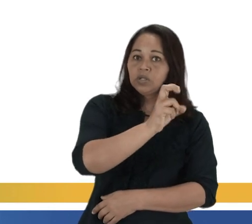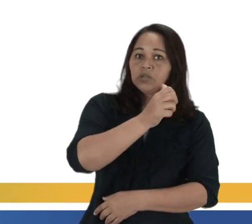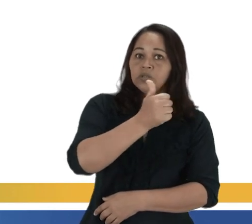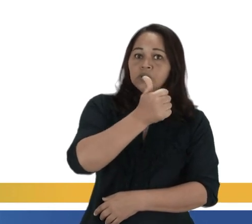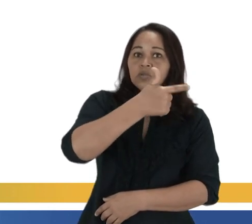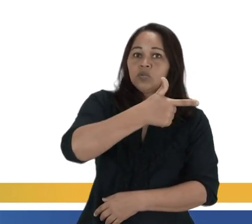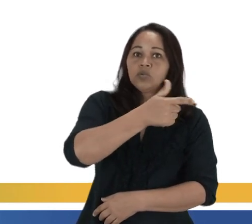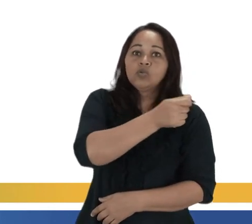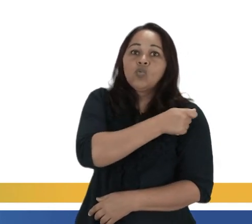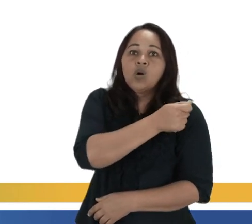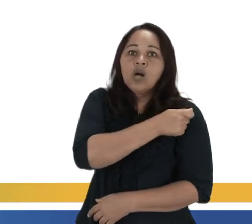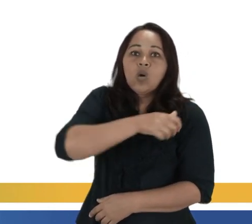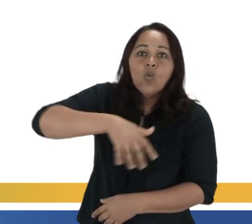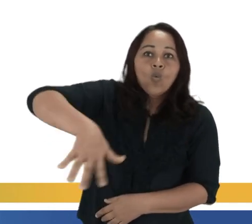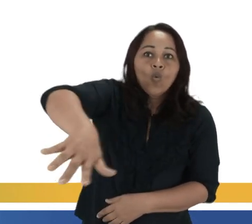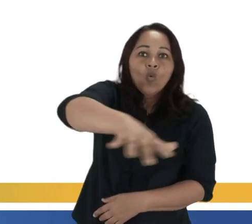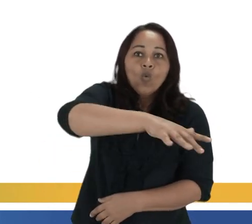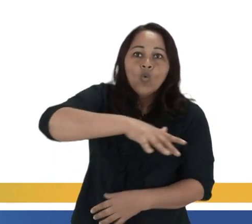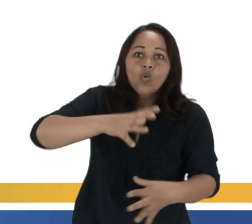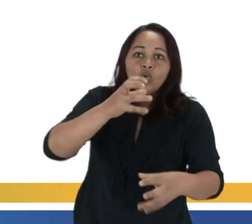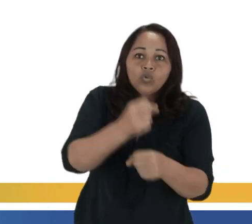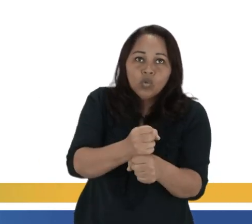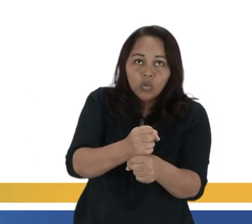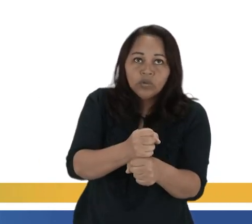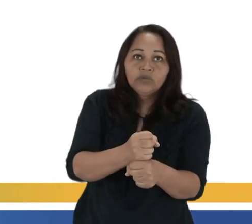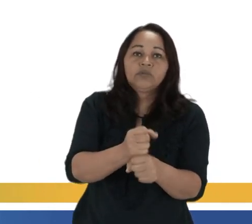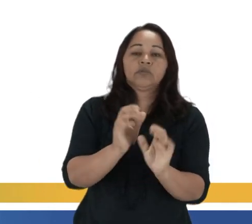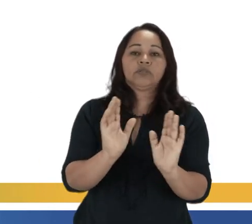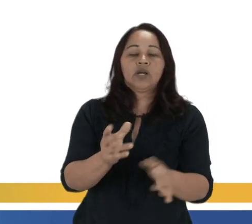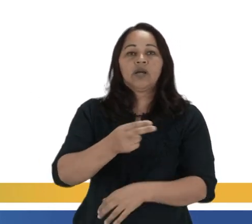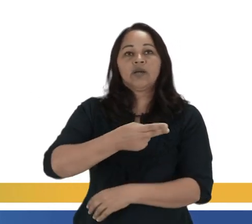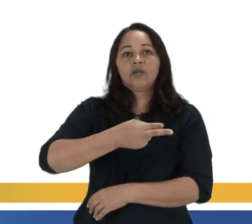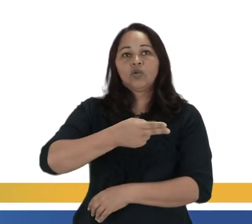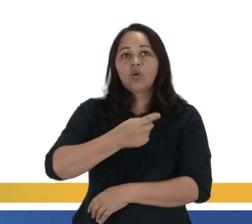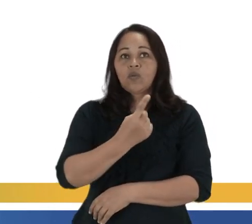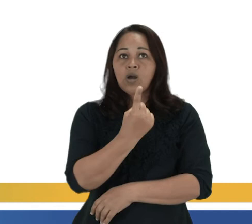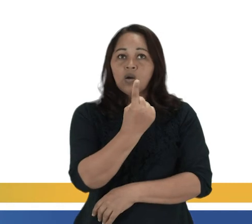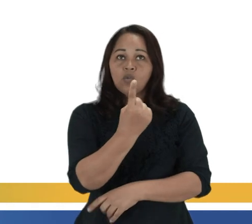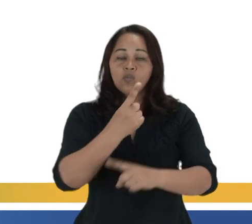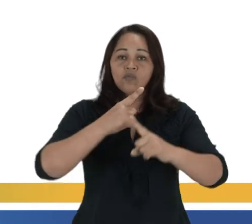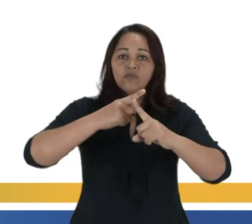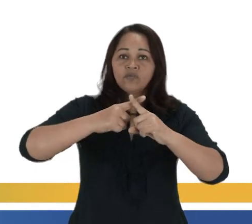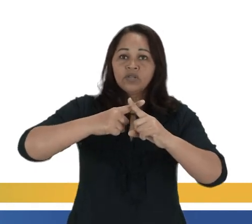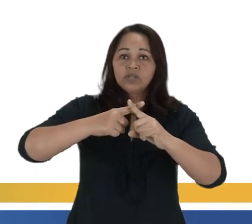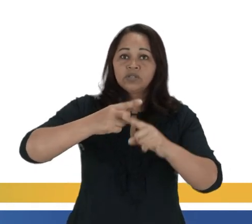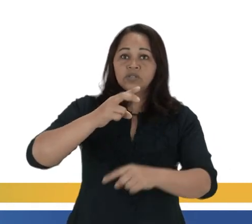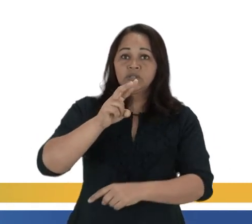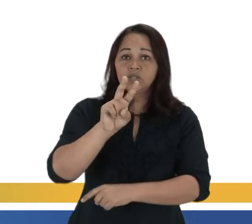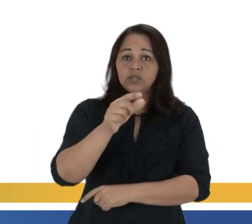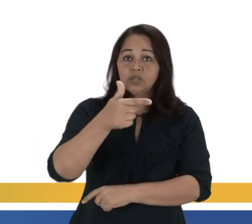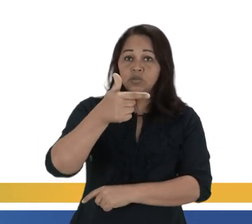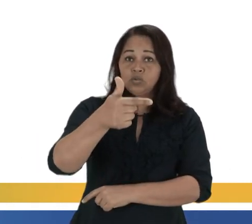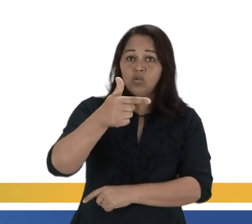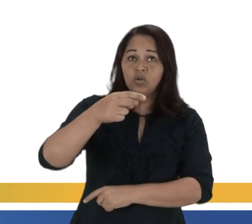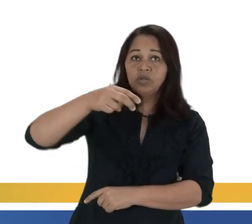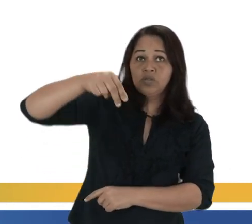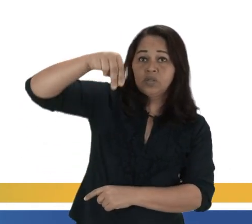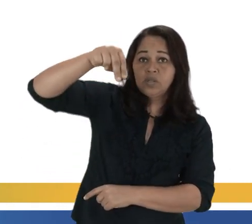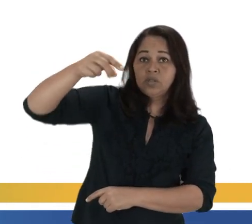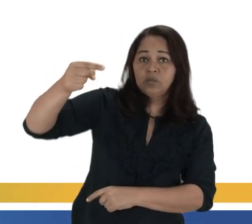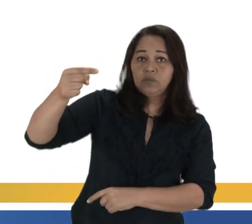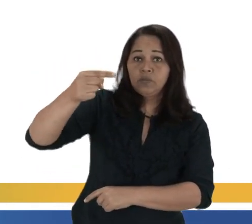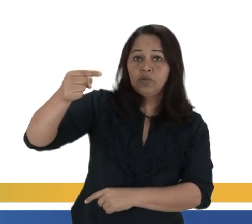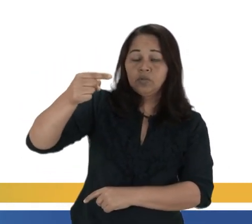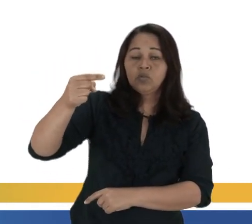total de alunos, nós temos o valor do termo. Nós precisamos descobrir qual é a posição que ele ocupa, ou seja, depois de